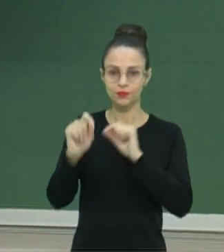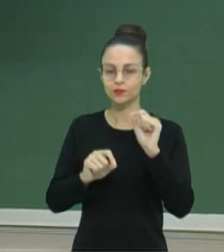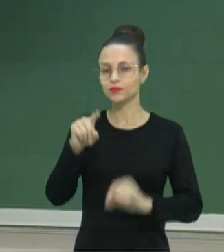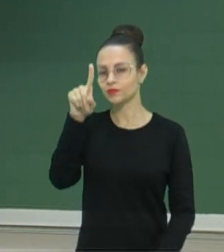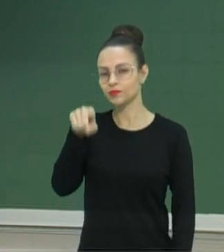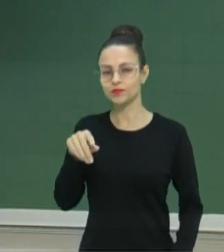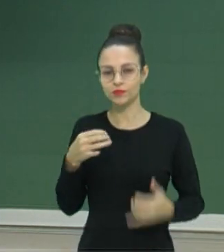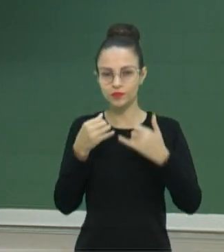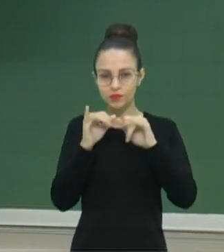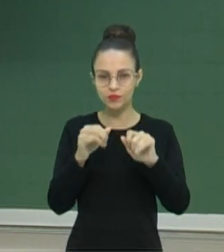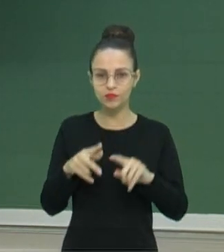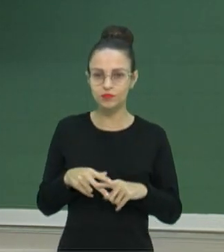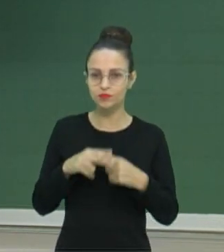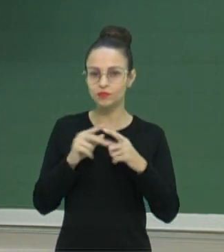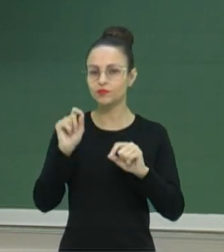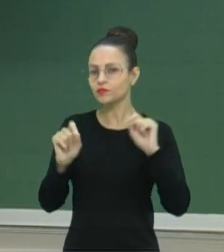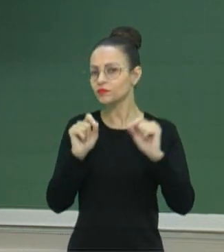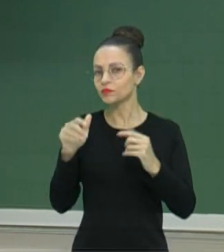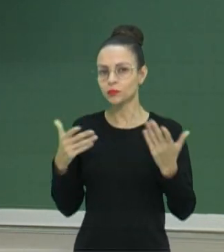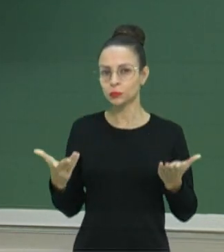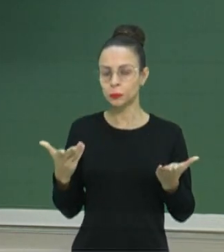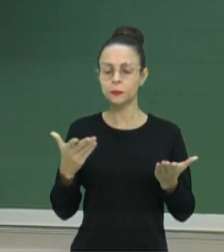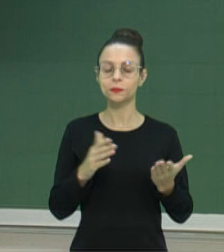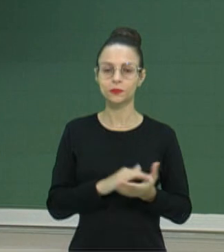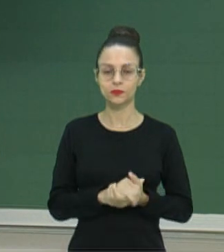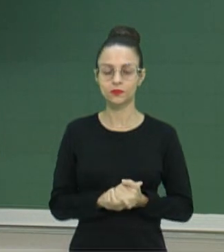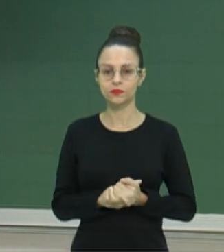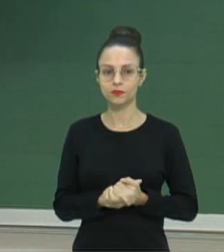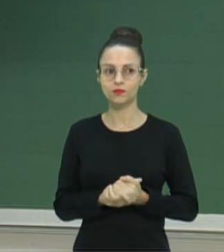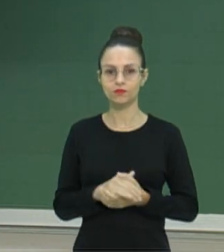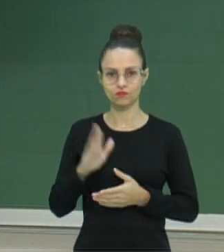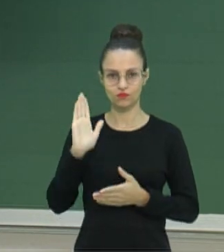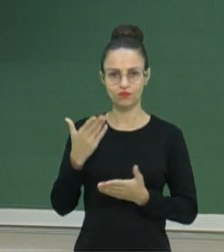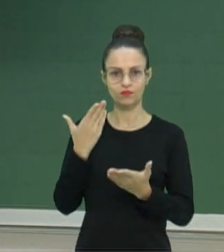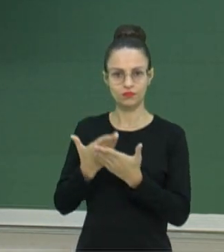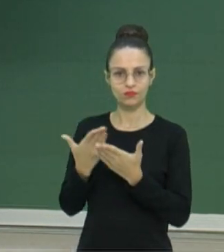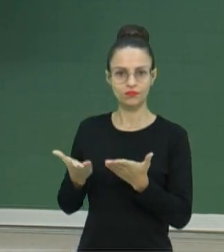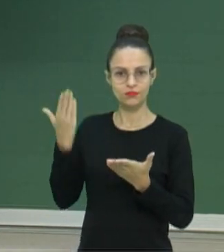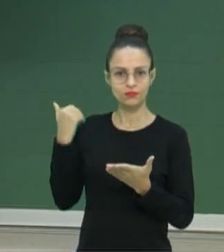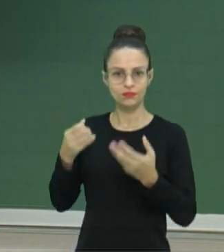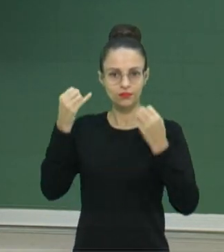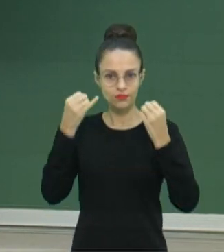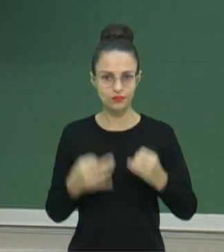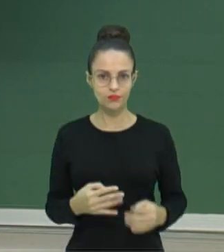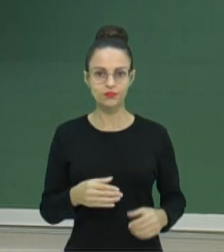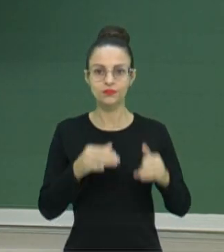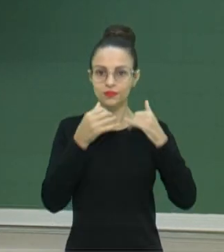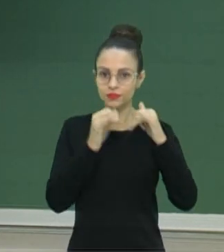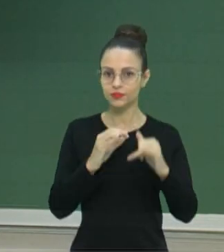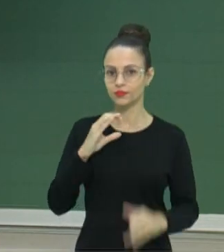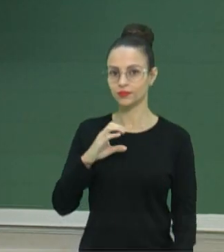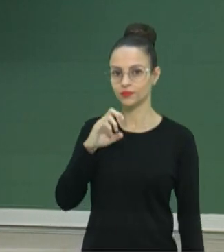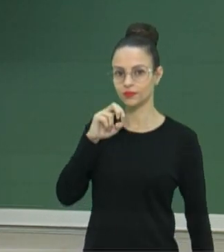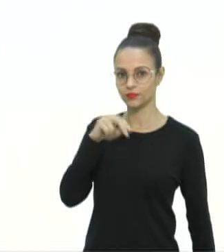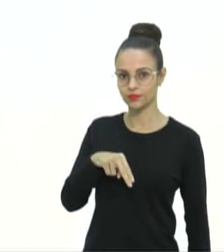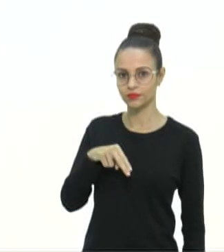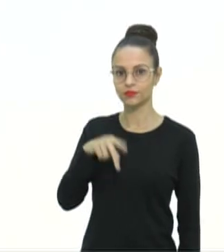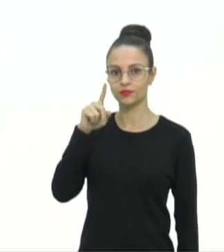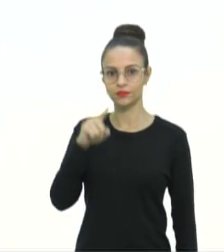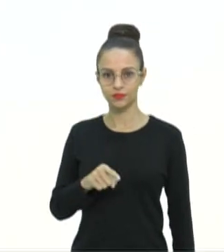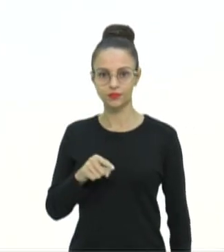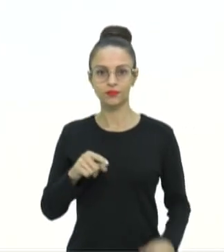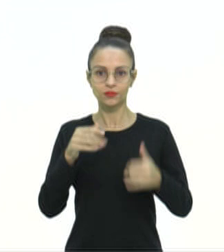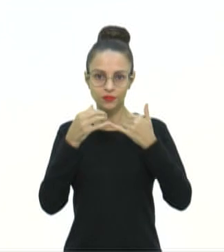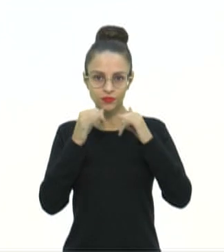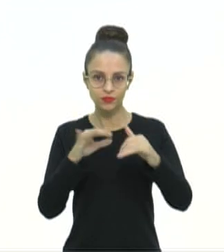energia mecânica em si. E que nós tínhamos falado já nas aulas anteriores, que nós temos a energia cinética, que é a energia associada